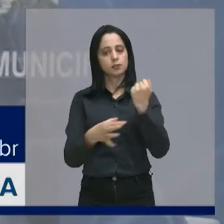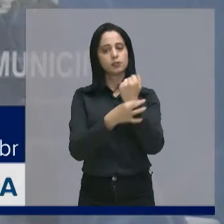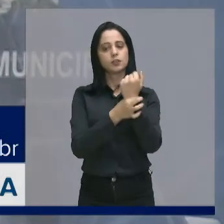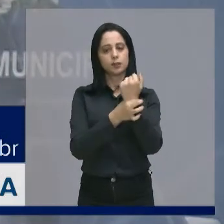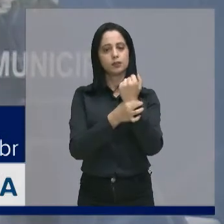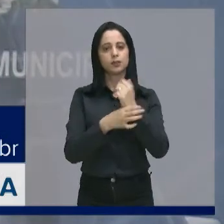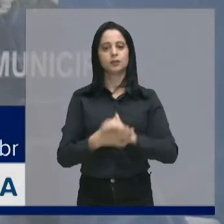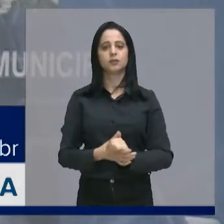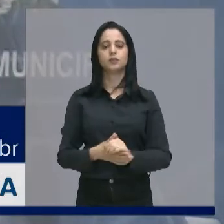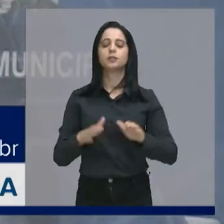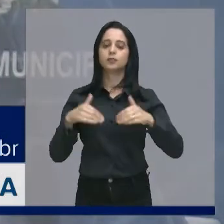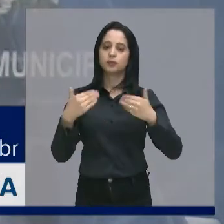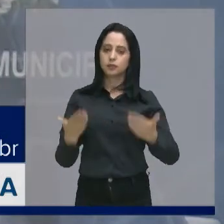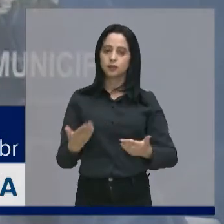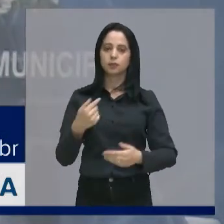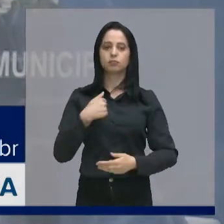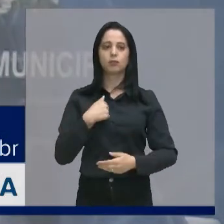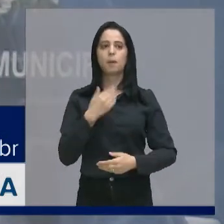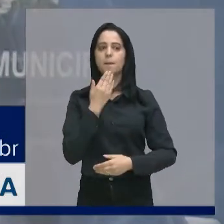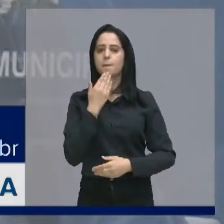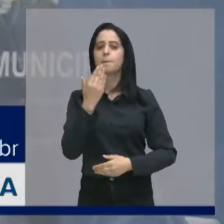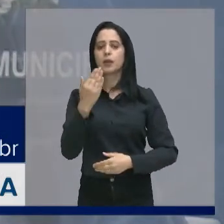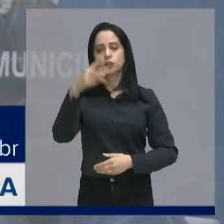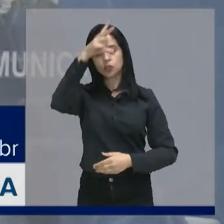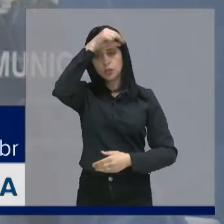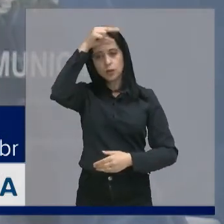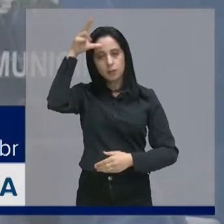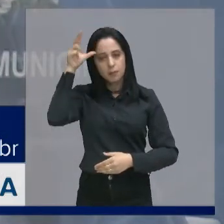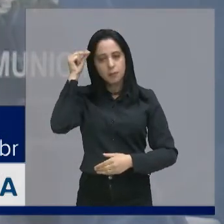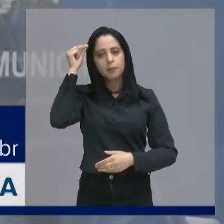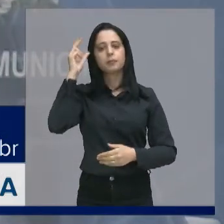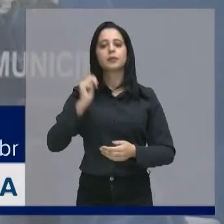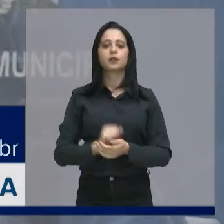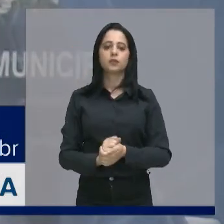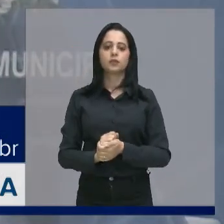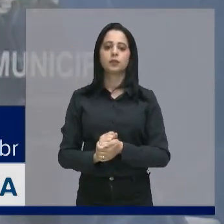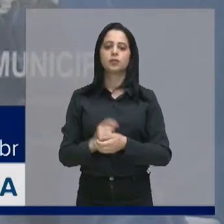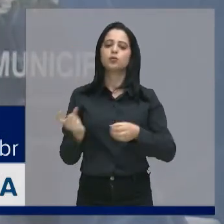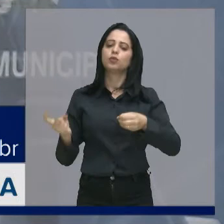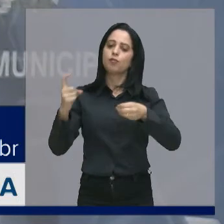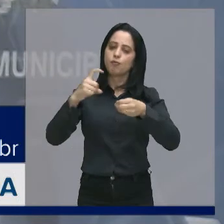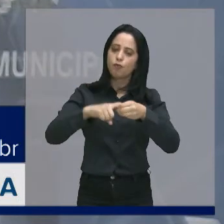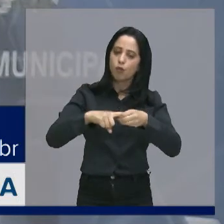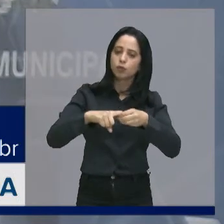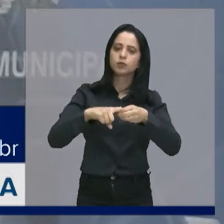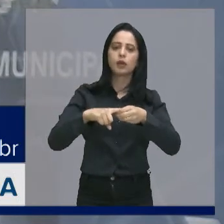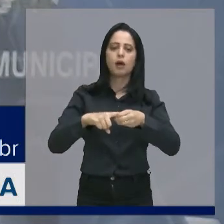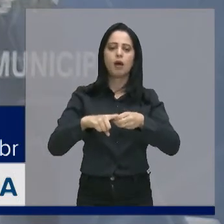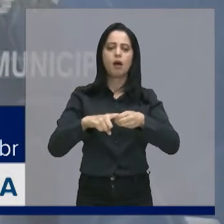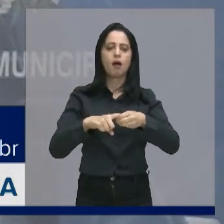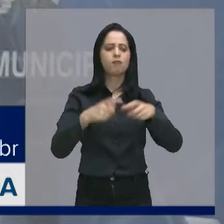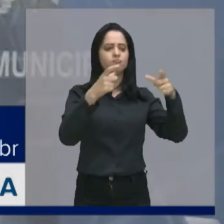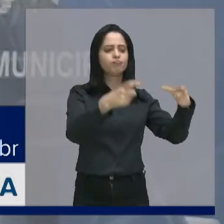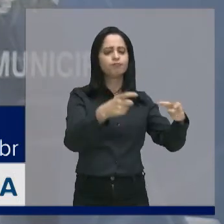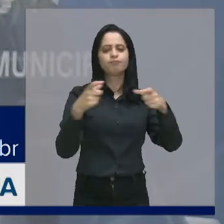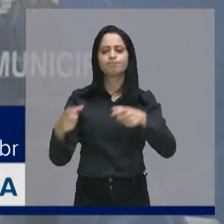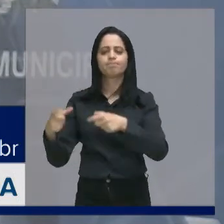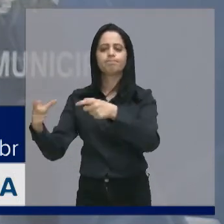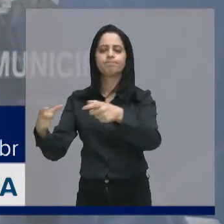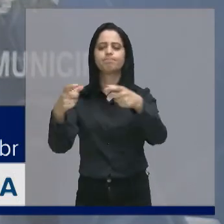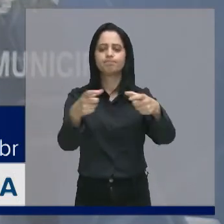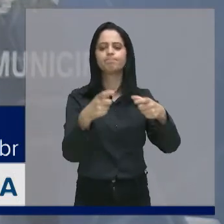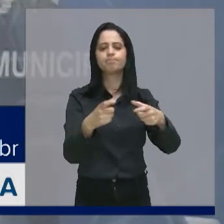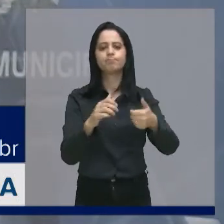aí registrado o meu pedido para que a gente possa voltar aí nos campos da cidade às atividades